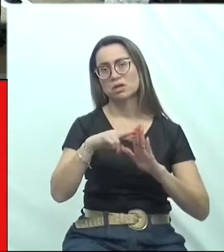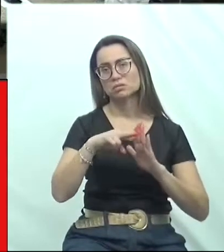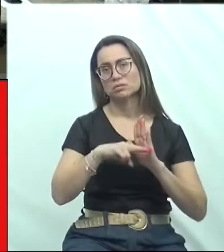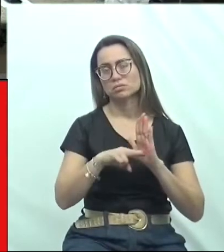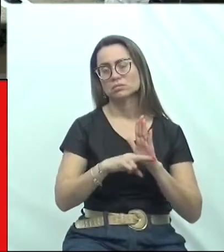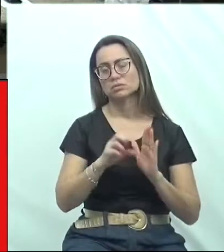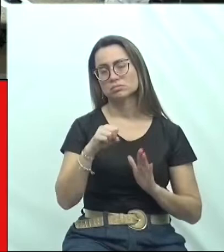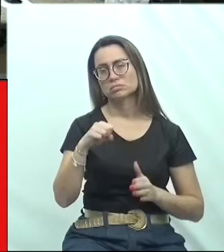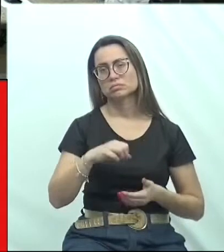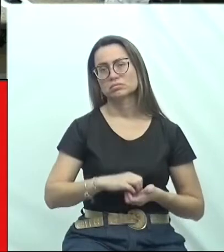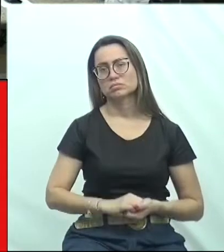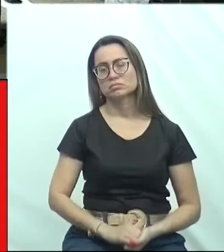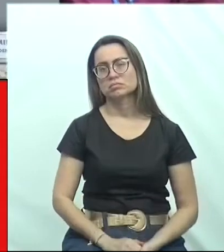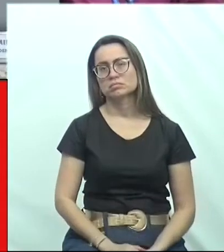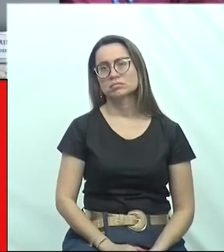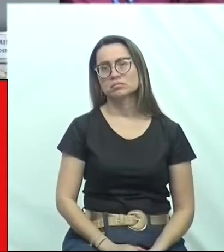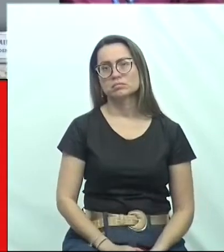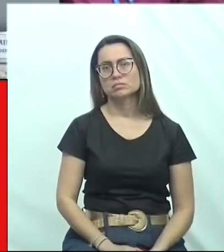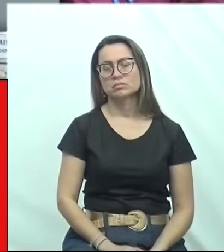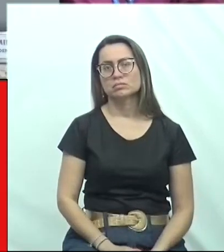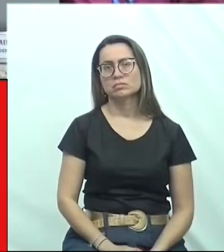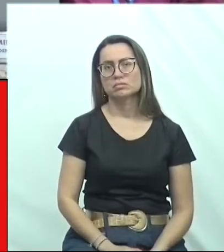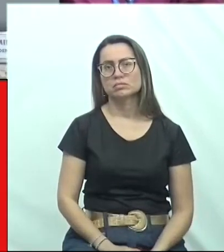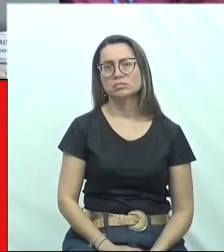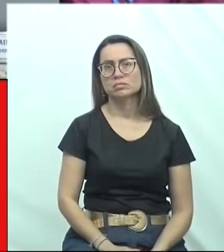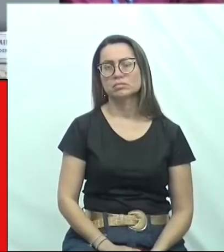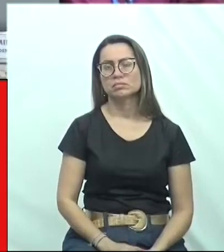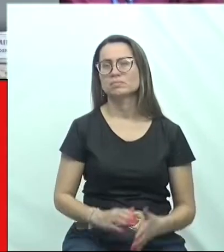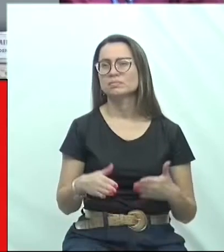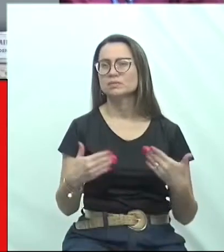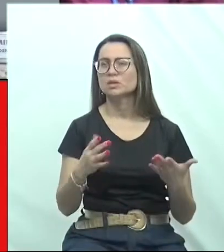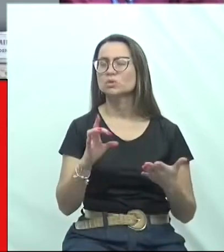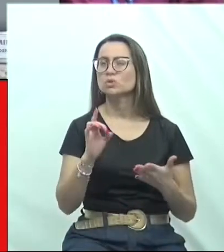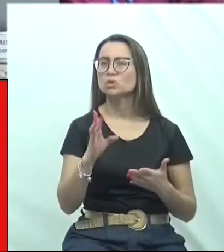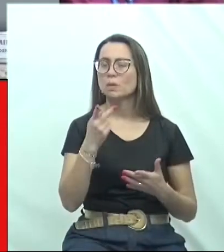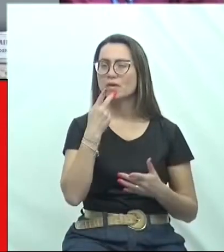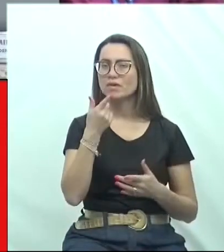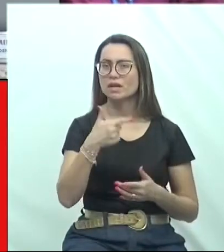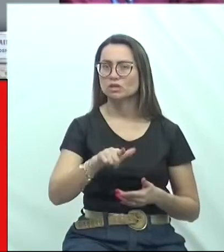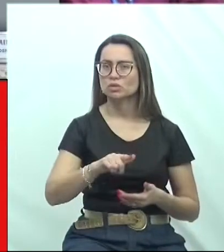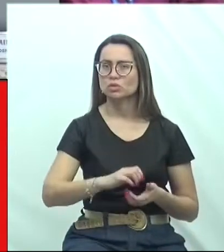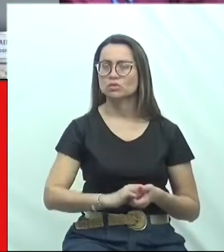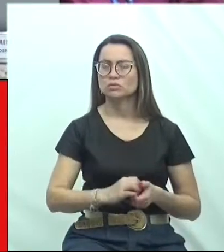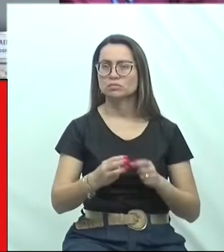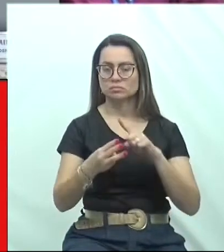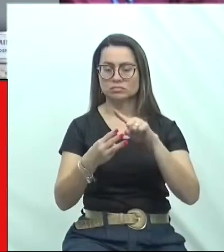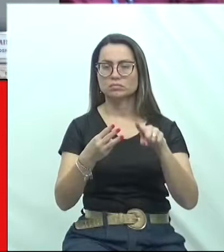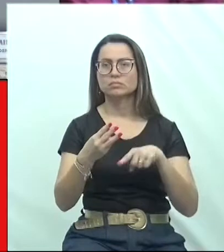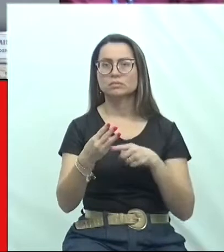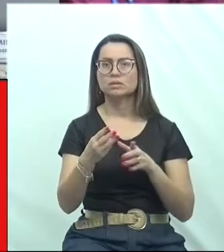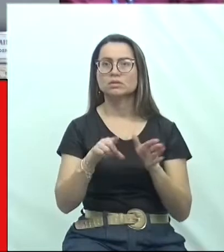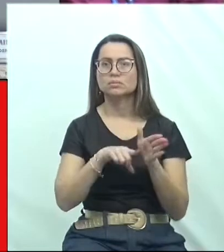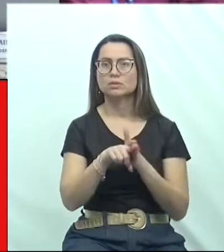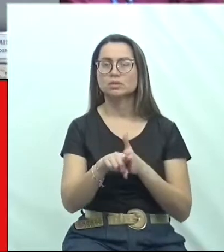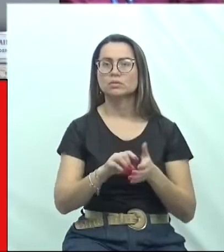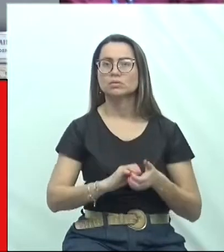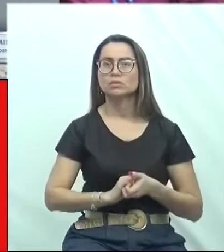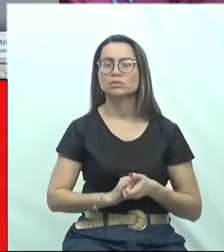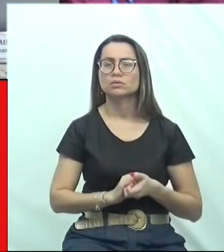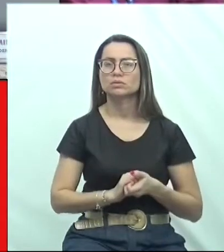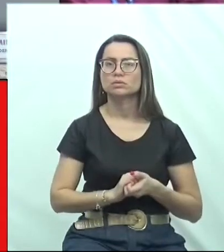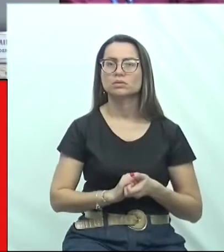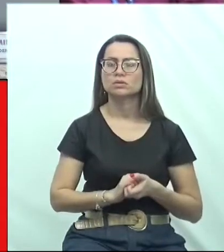regulamento. É, dentro disso, então, só para reforçar, eu tenho três questões, né? Se existe algum